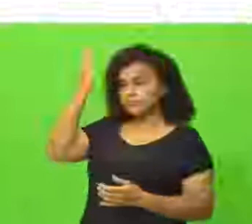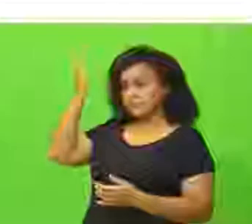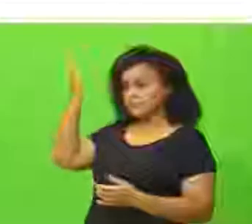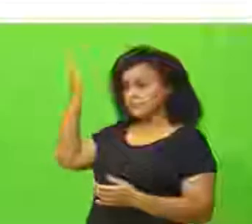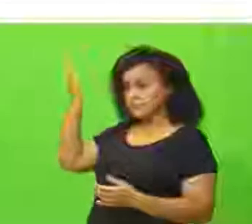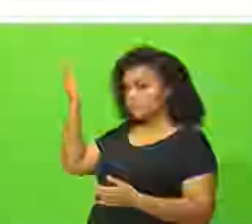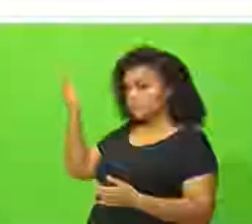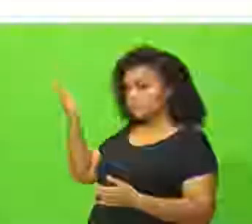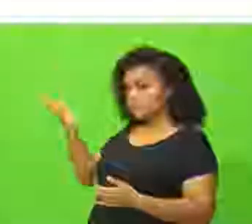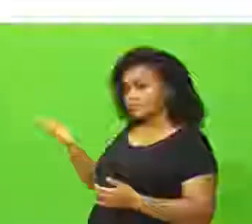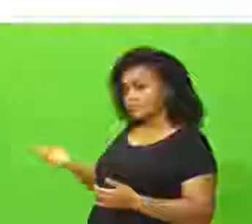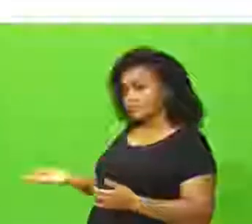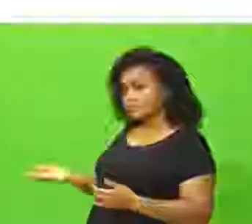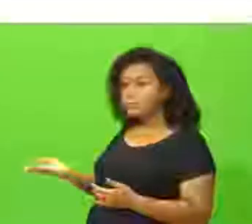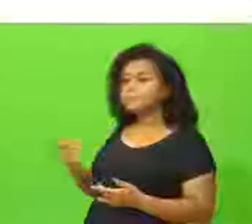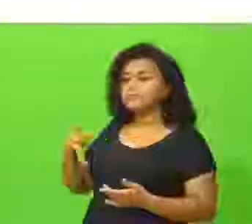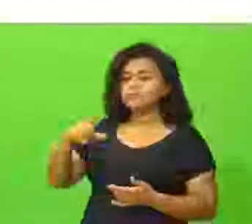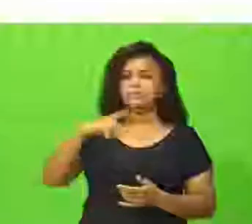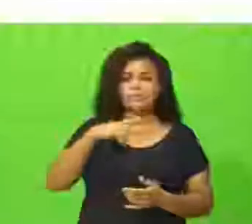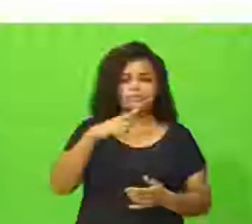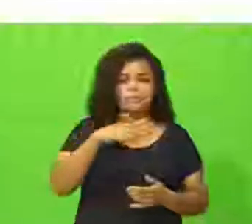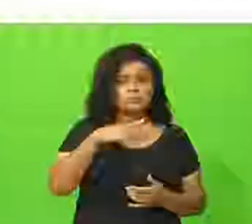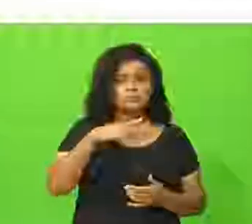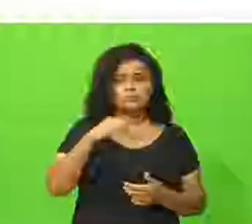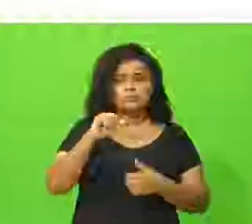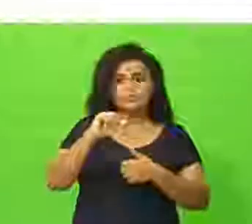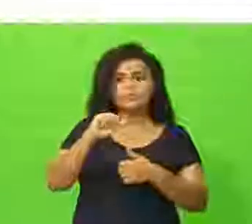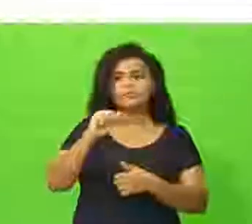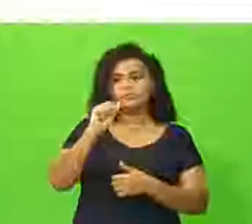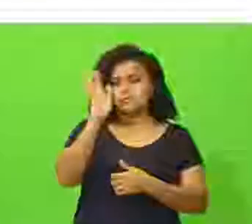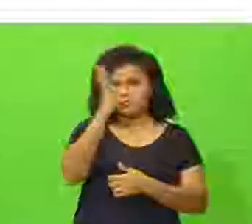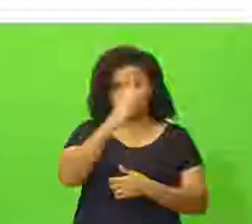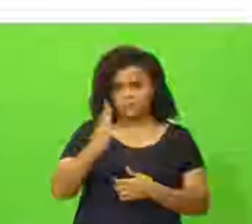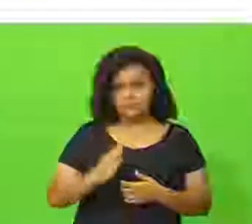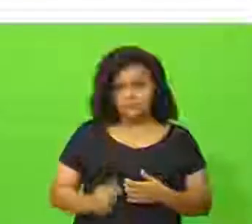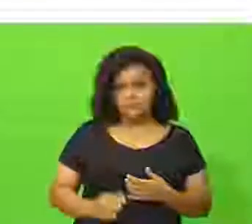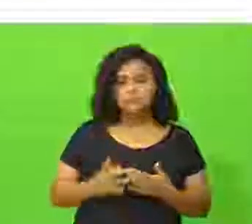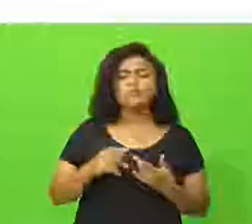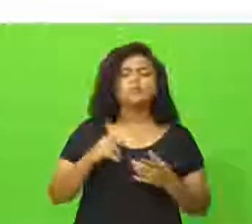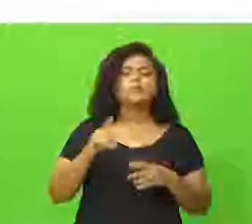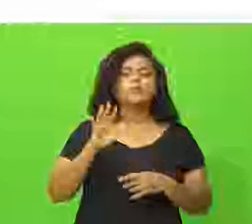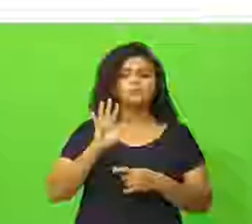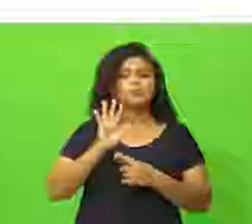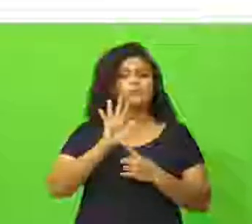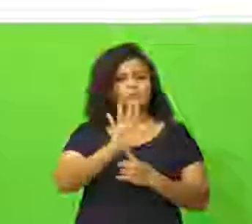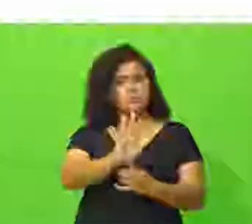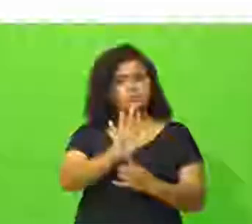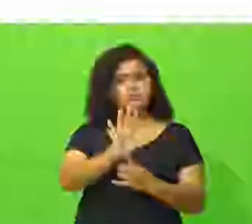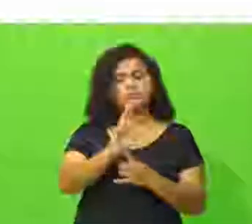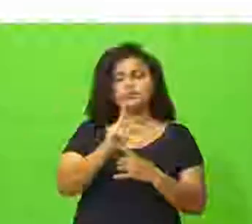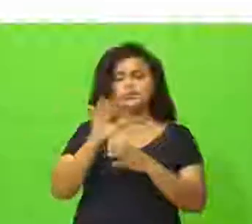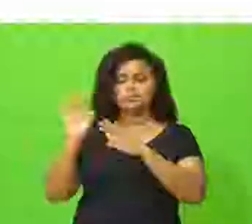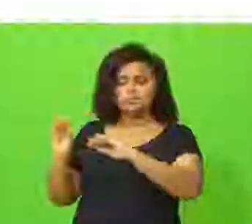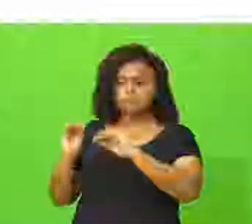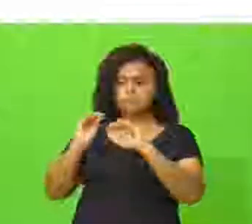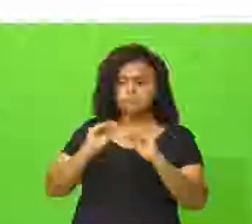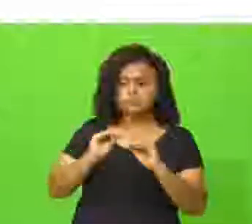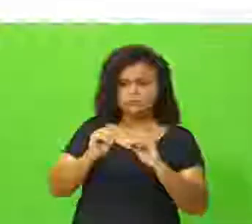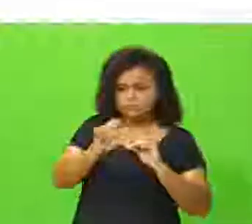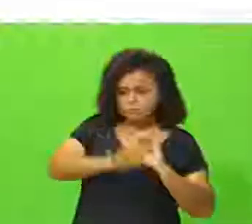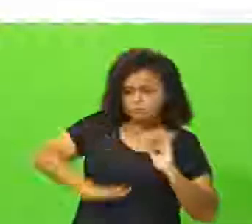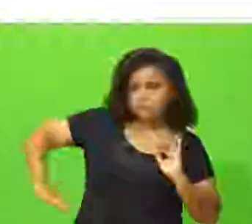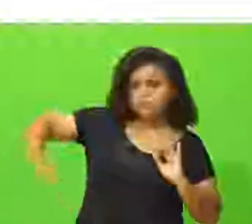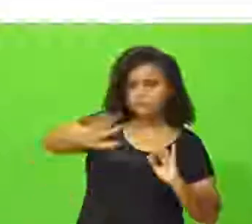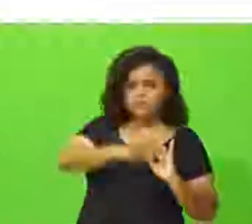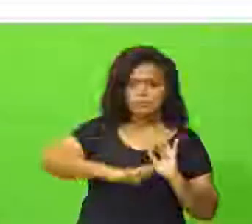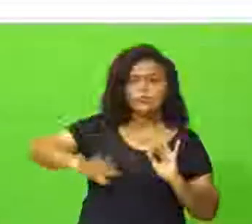que mostra, professor, a transição demográfica e, acima de tudo, professor,